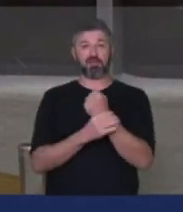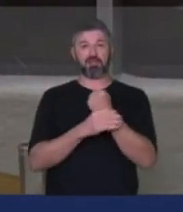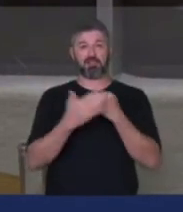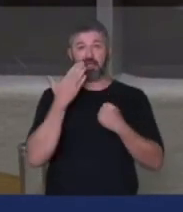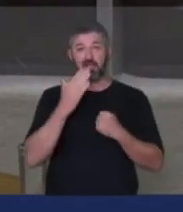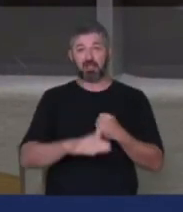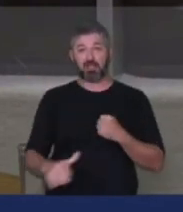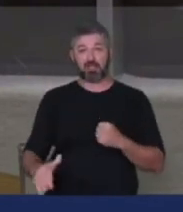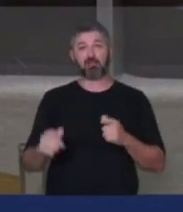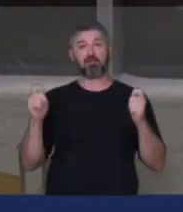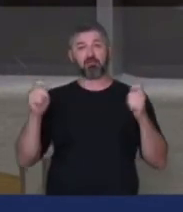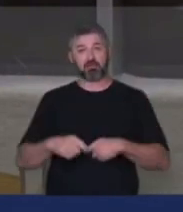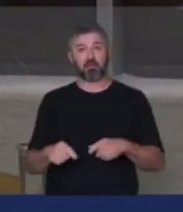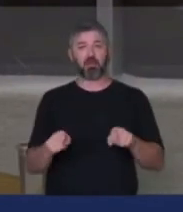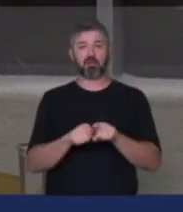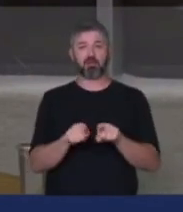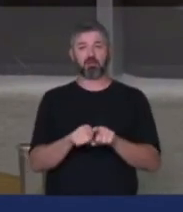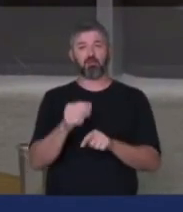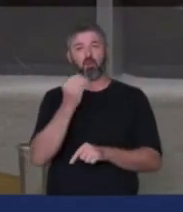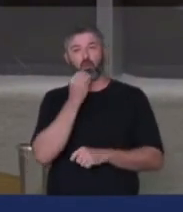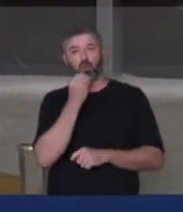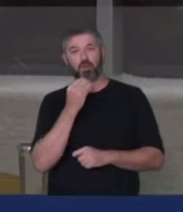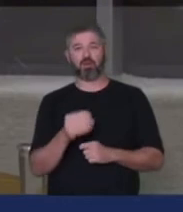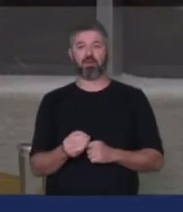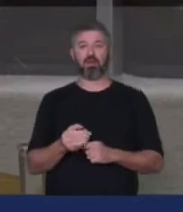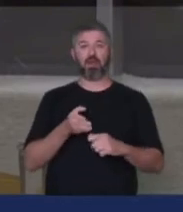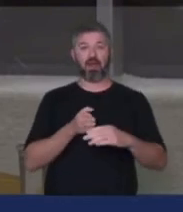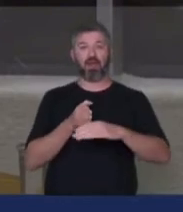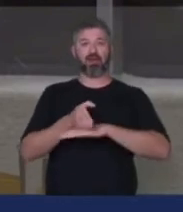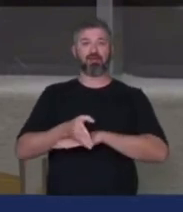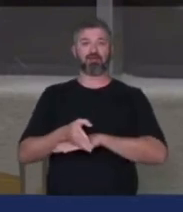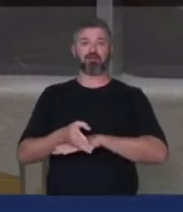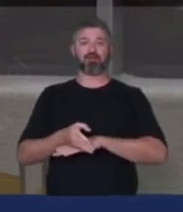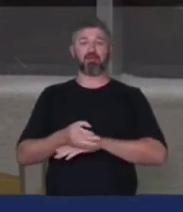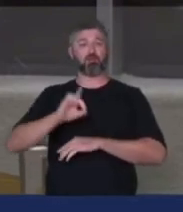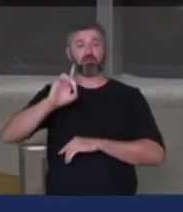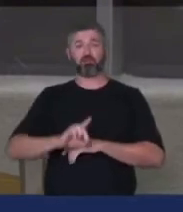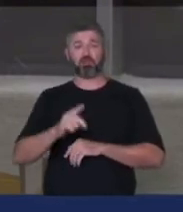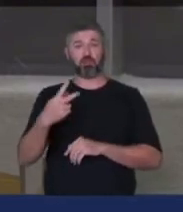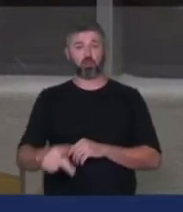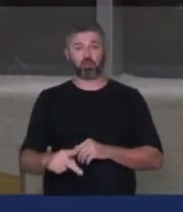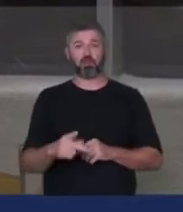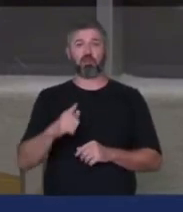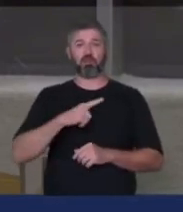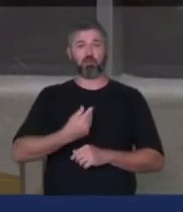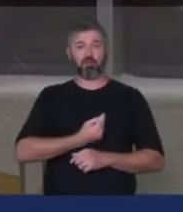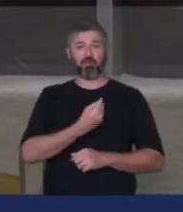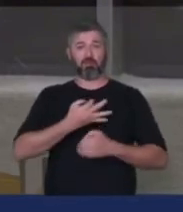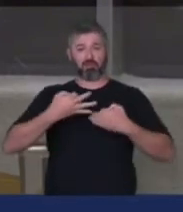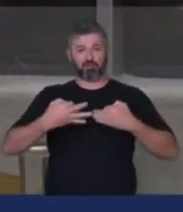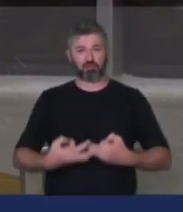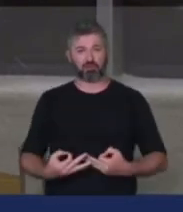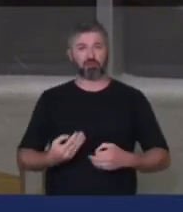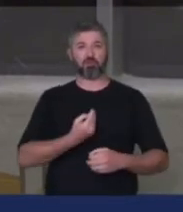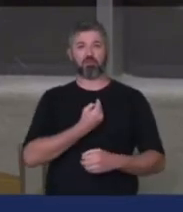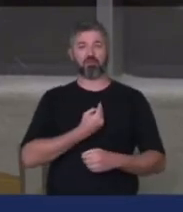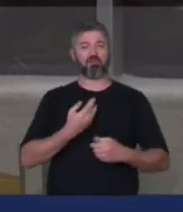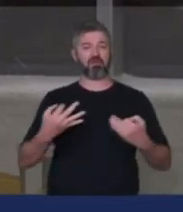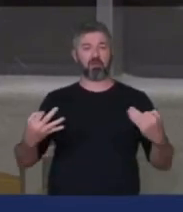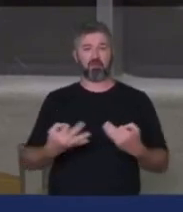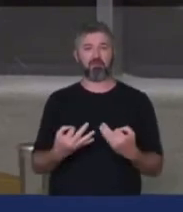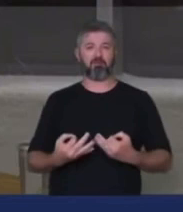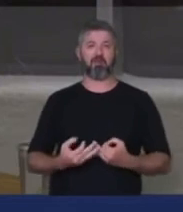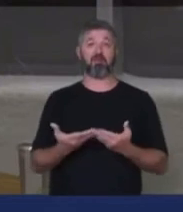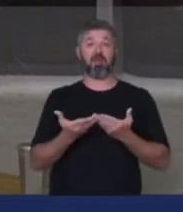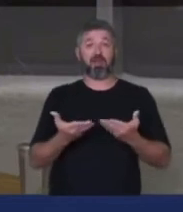crianças possam ter oportunidade de acessar o que é seu por direito, de ter uma vida digna, de ter uma vida plena. E é